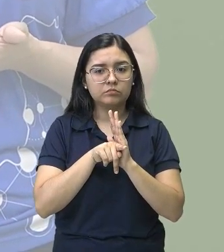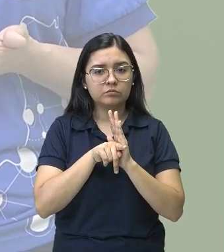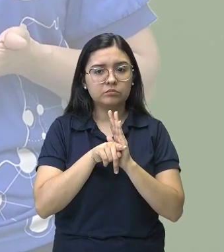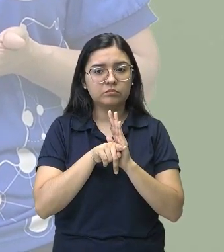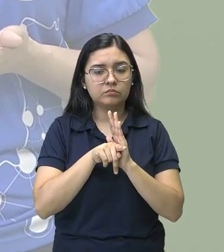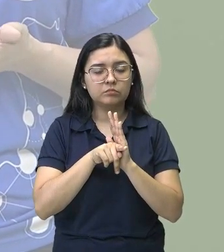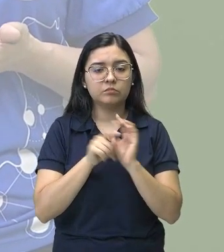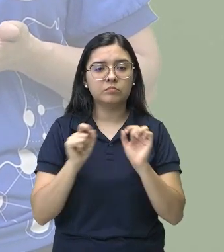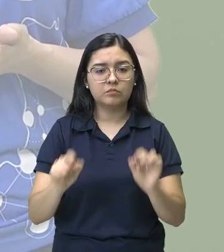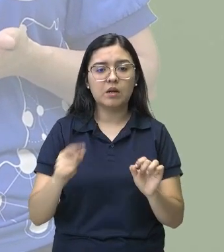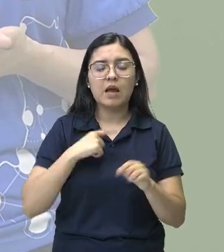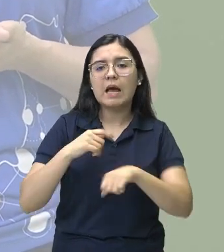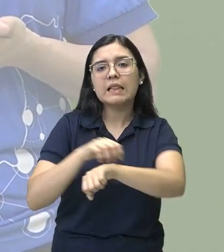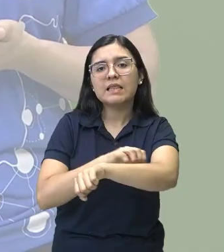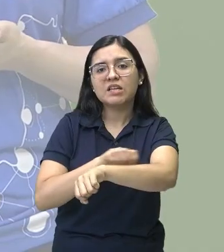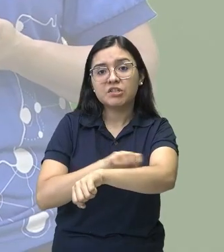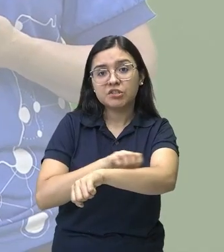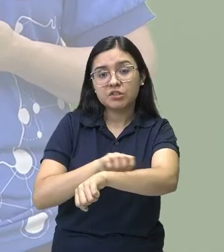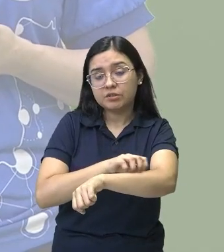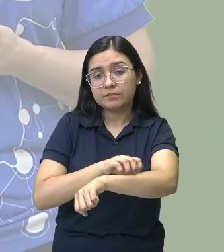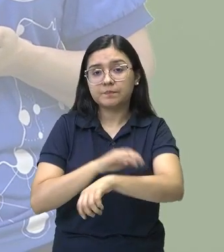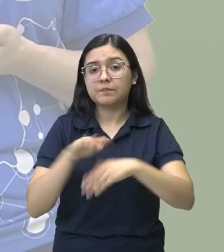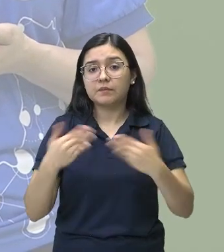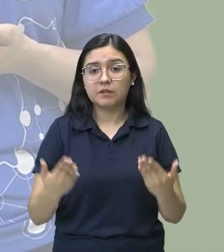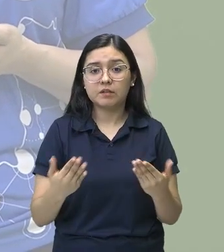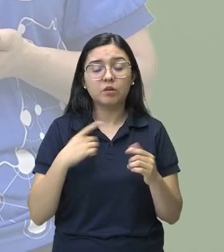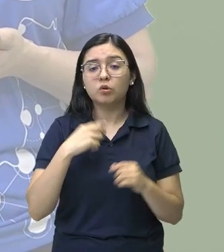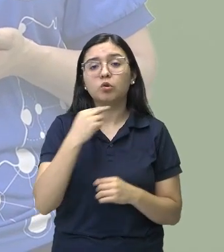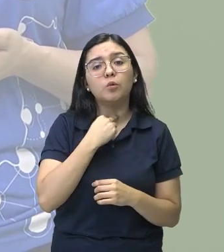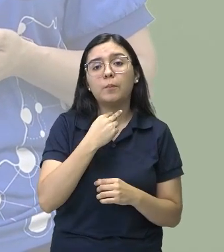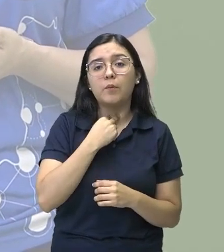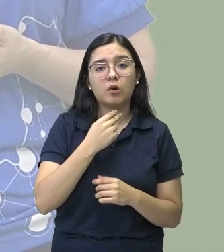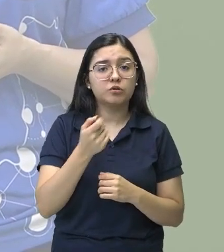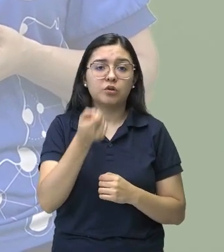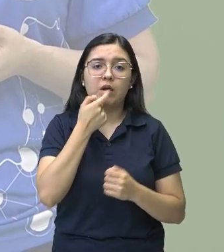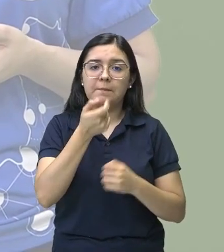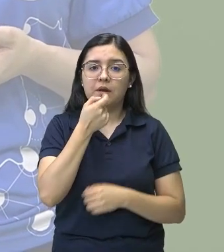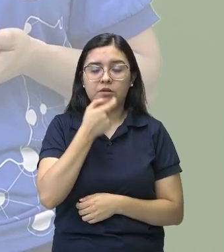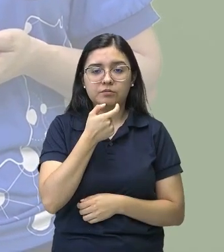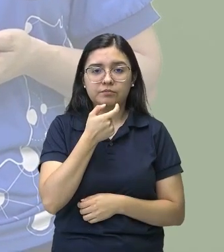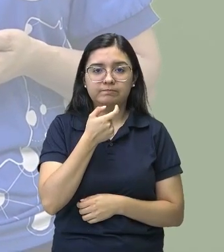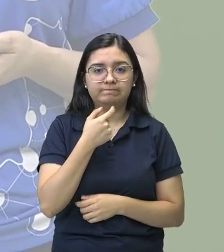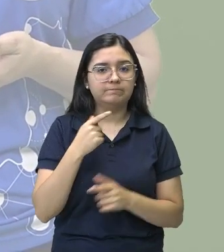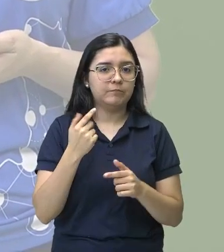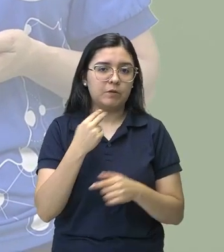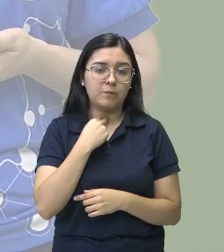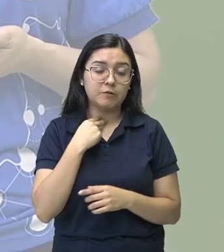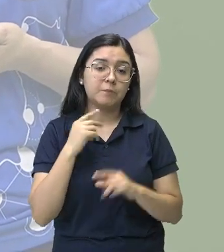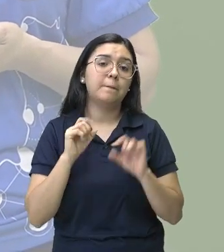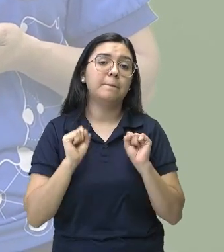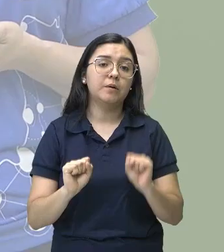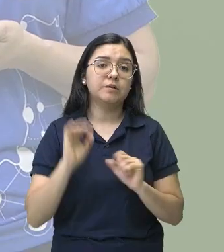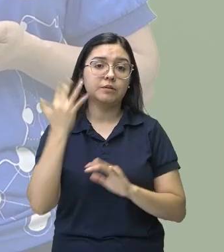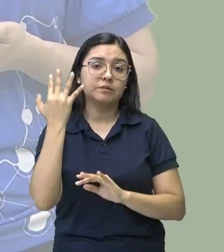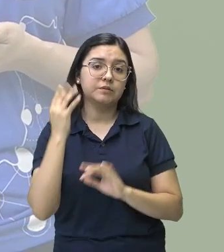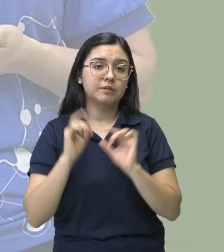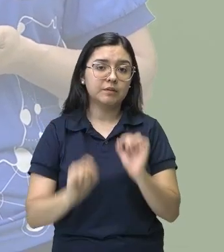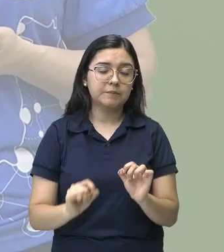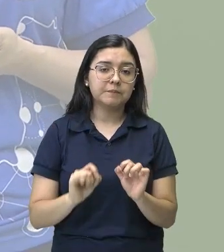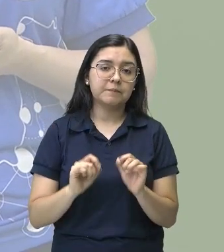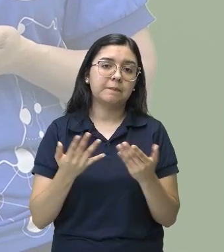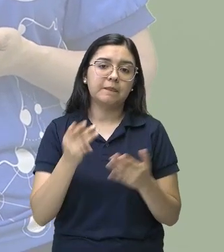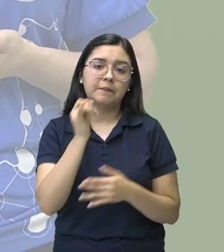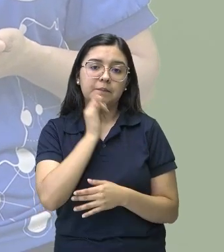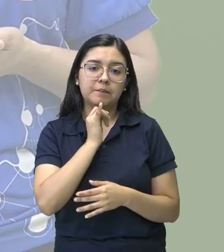desenvolver uma determinada alergia, e aí você não pode sair tomando qualquer medicamento. Isso pode acarretar em